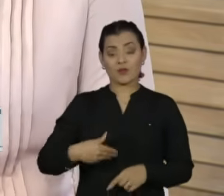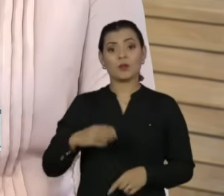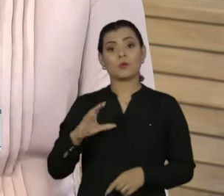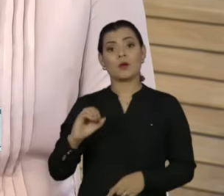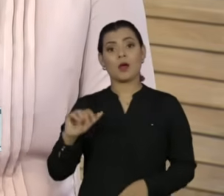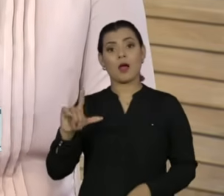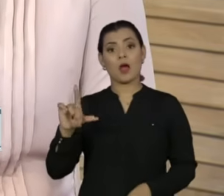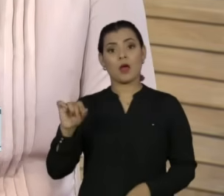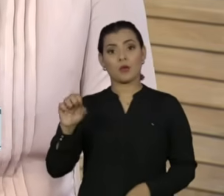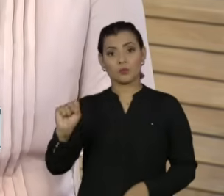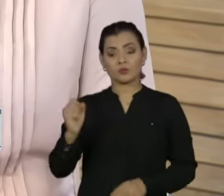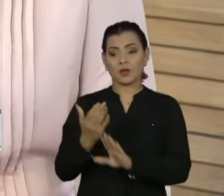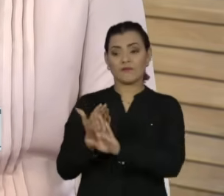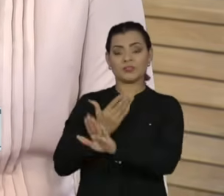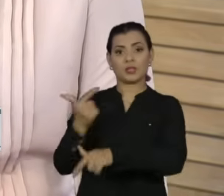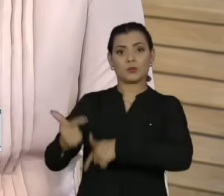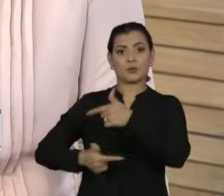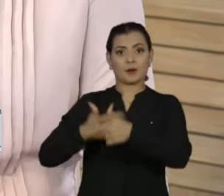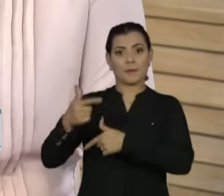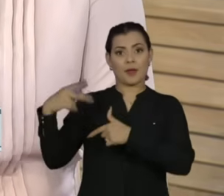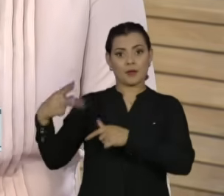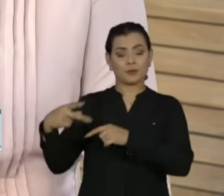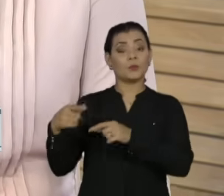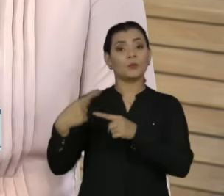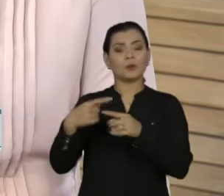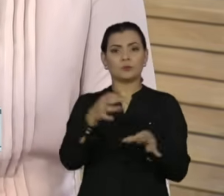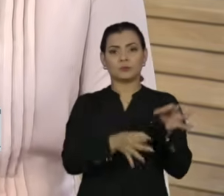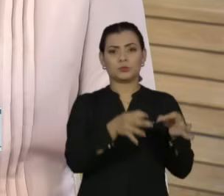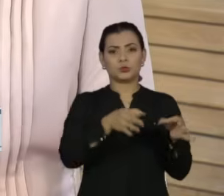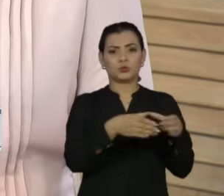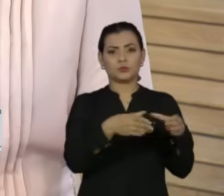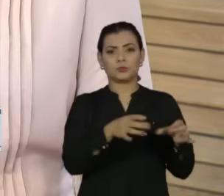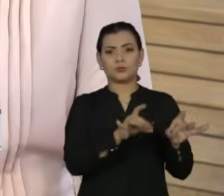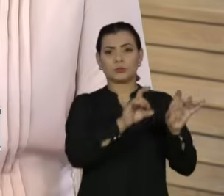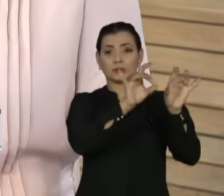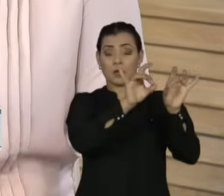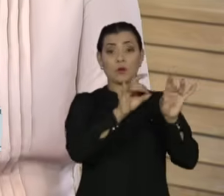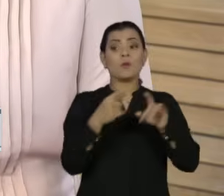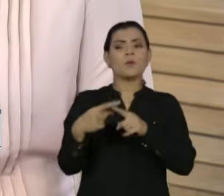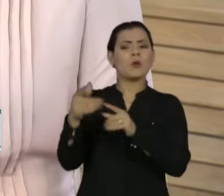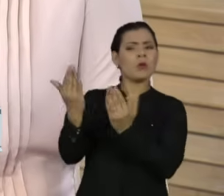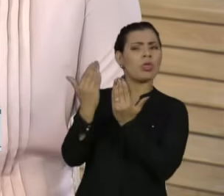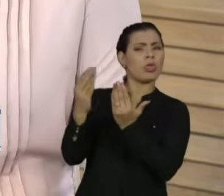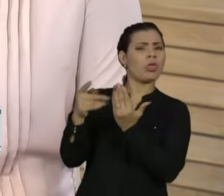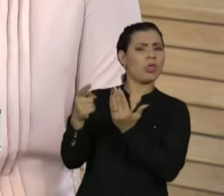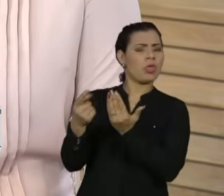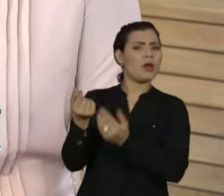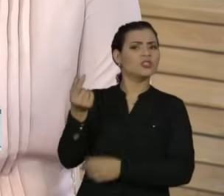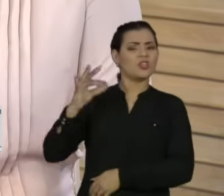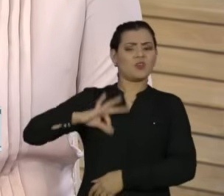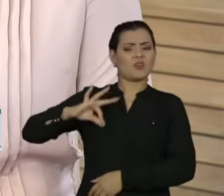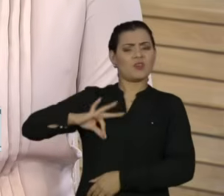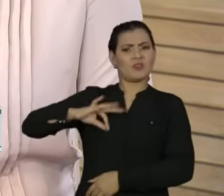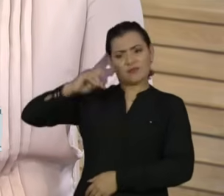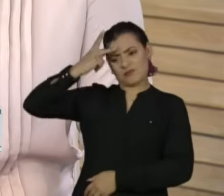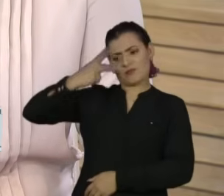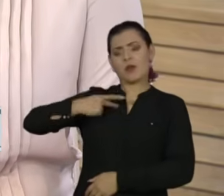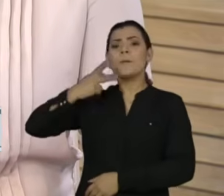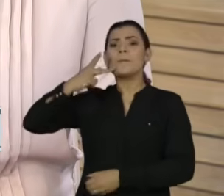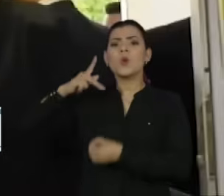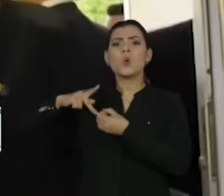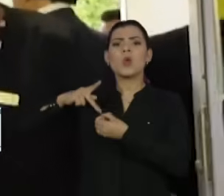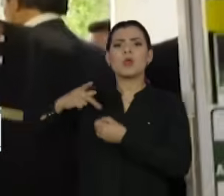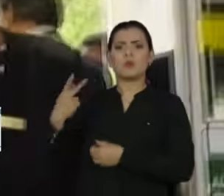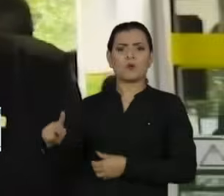foi afastado por um tribunal especial de julgamento por supostas irregularidades em aumento concedido aos procuradores do